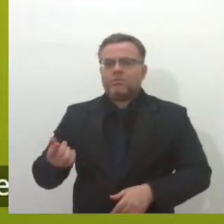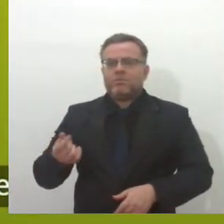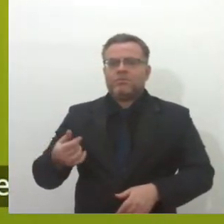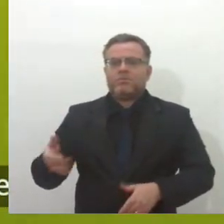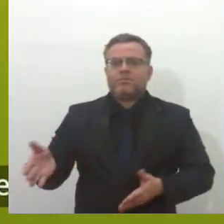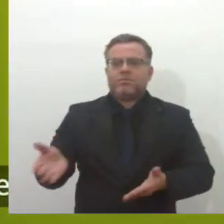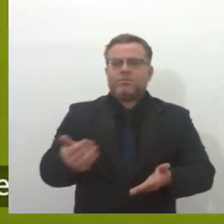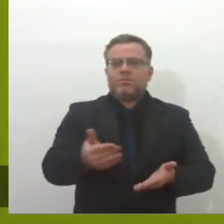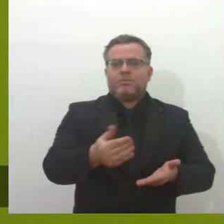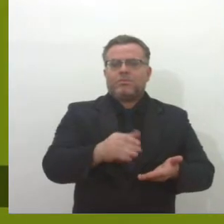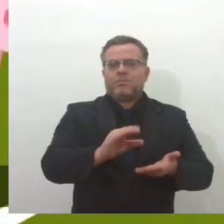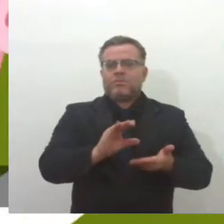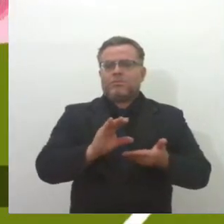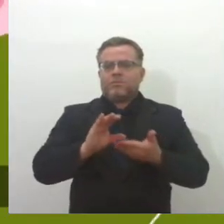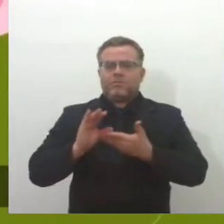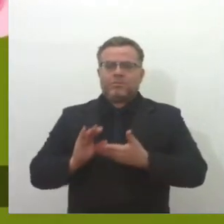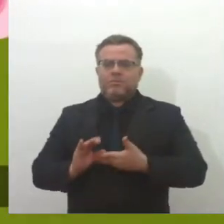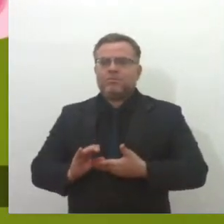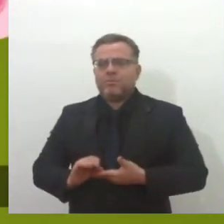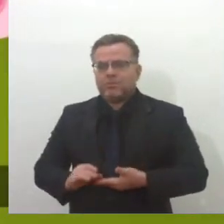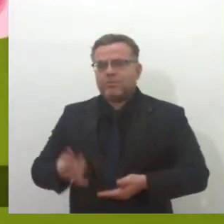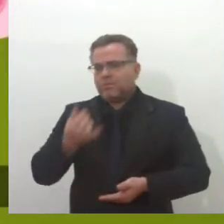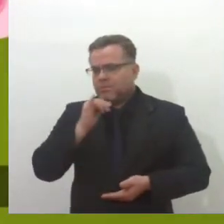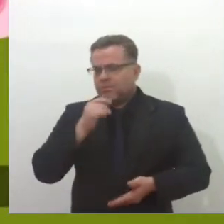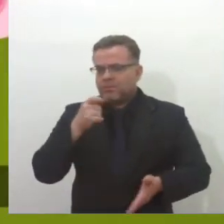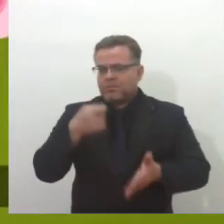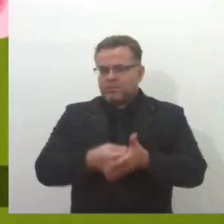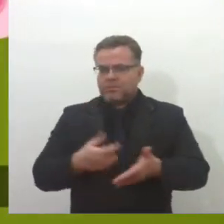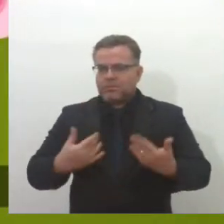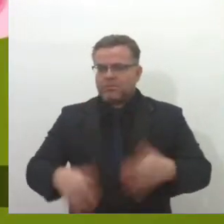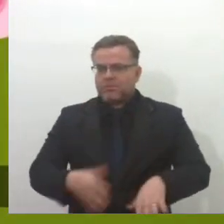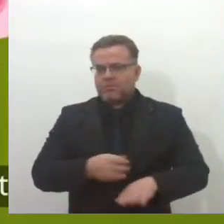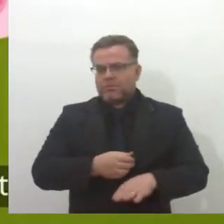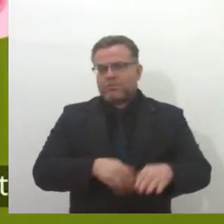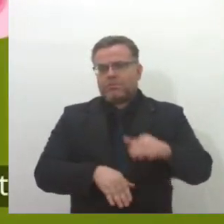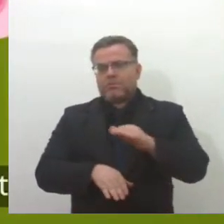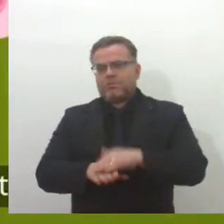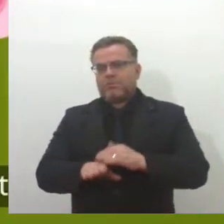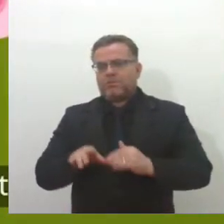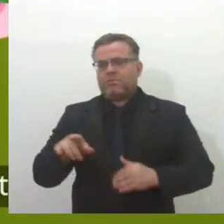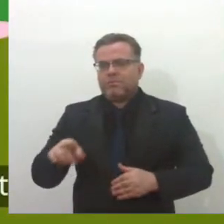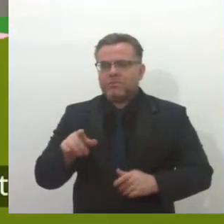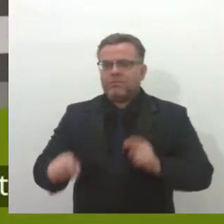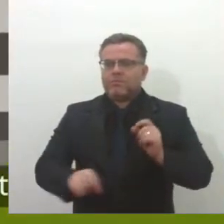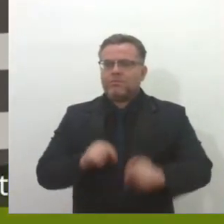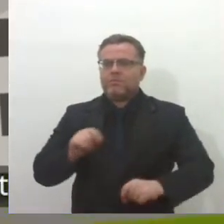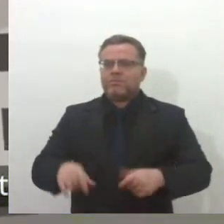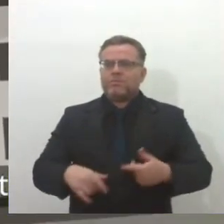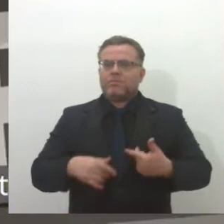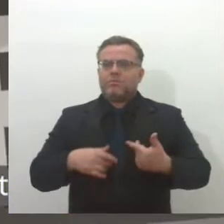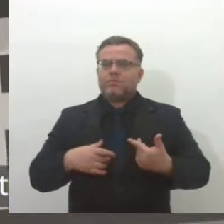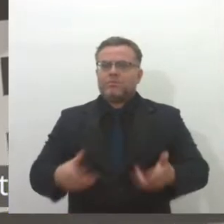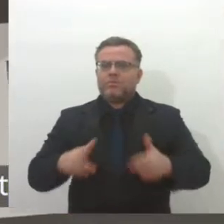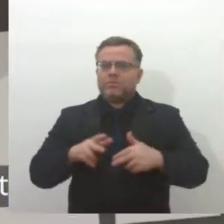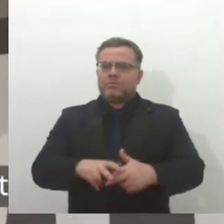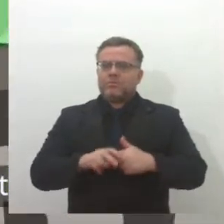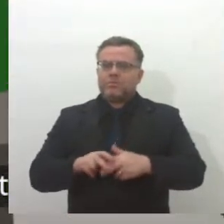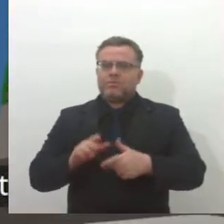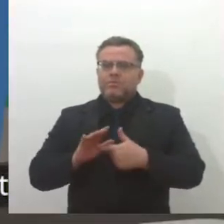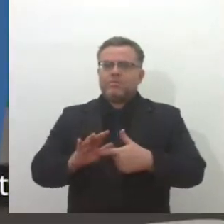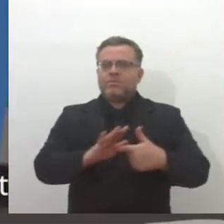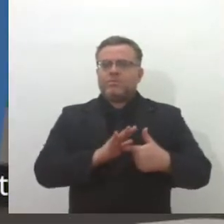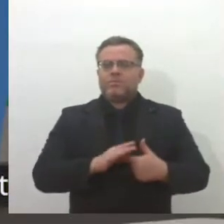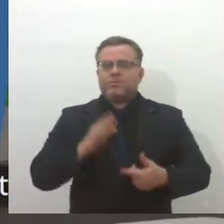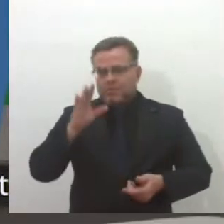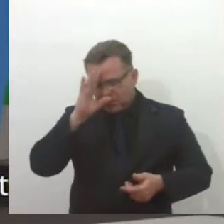através da conta de energia e repassados para os cofres públicos. Entre os encargos cobrados, o principal é a